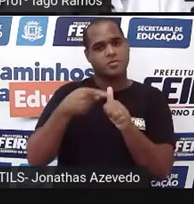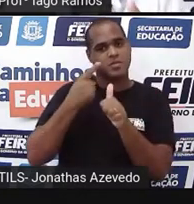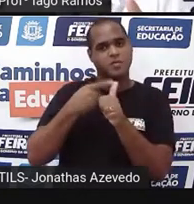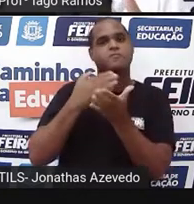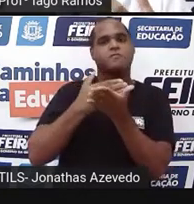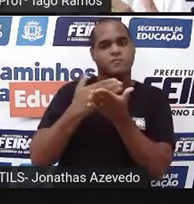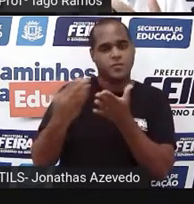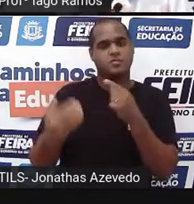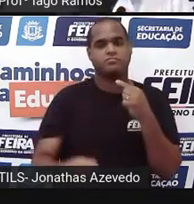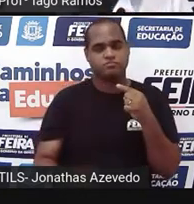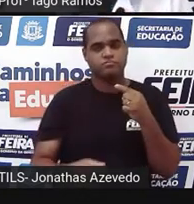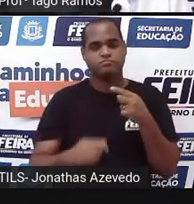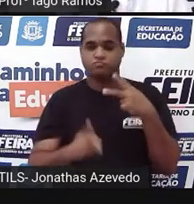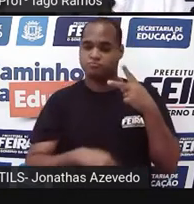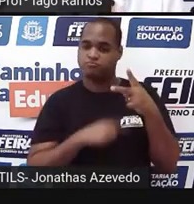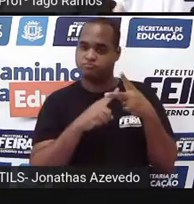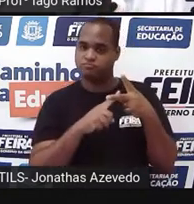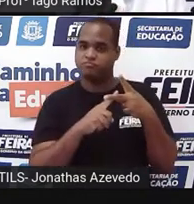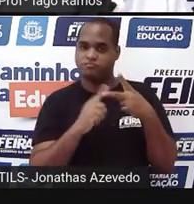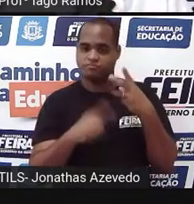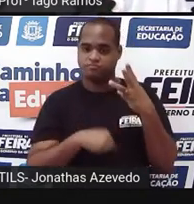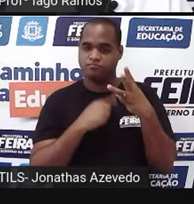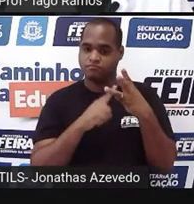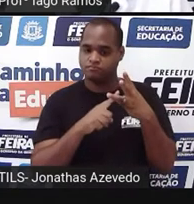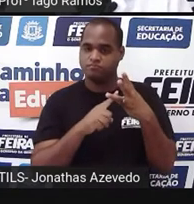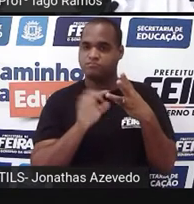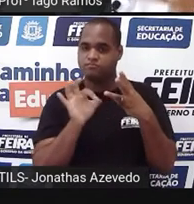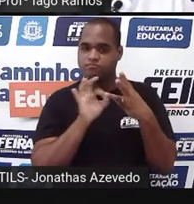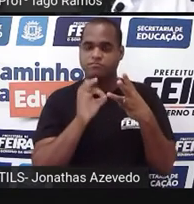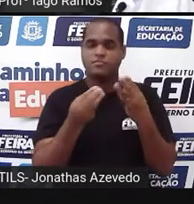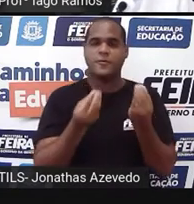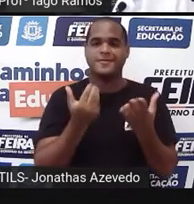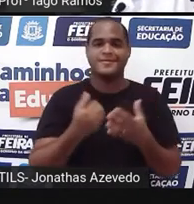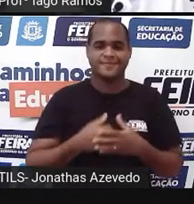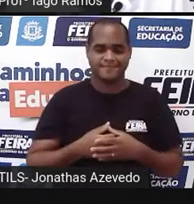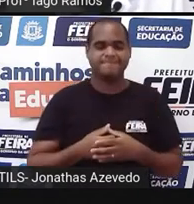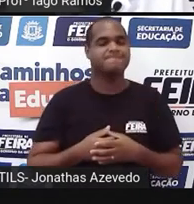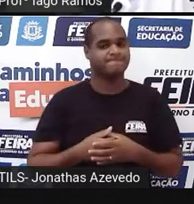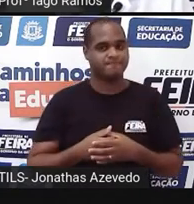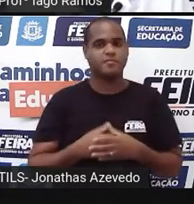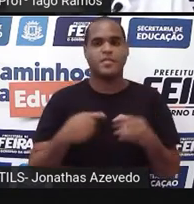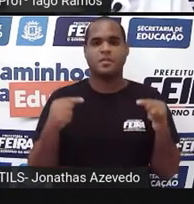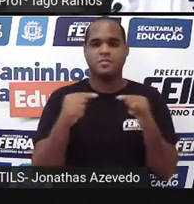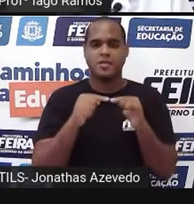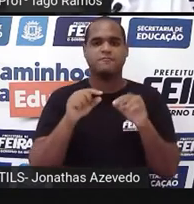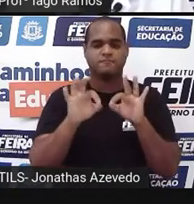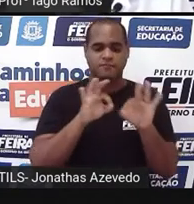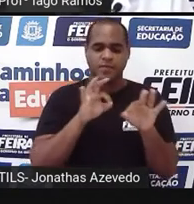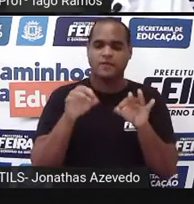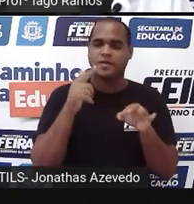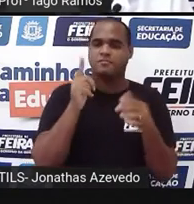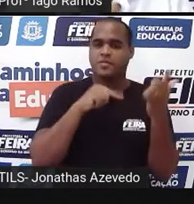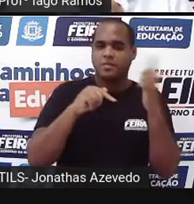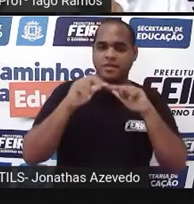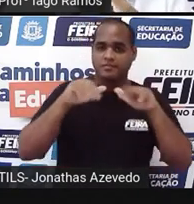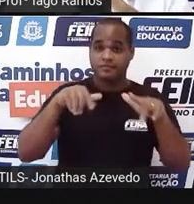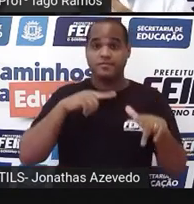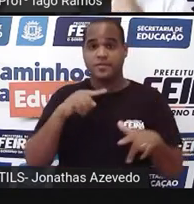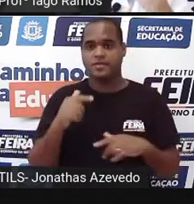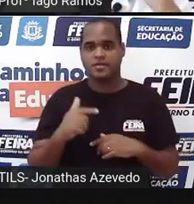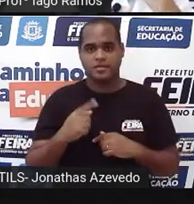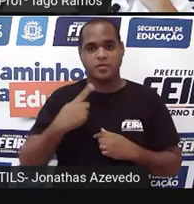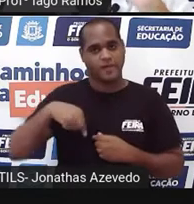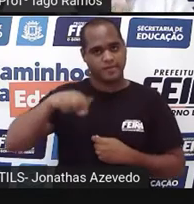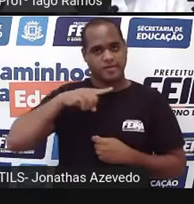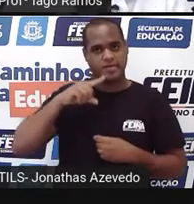começar por aqui vou passar por aqui e vou concluir dessa forma é também uma forma de você elaborar um plano A